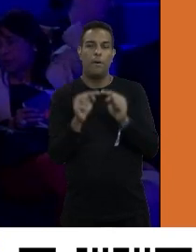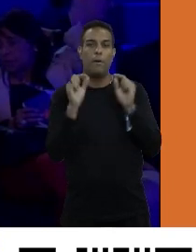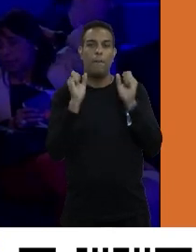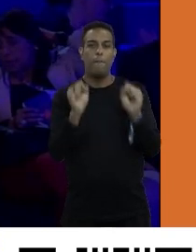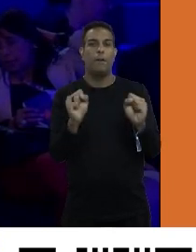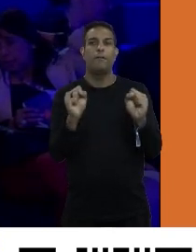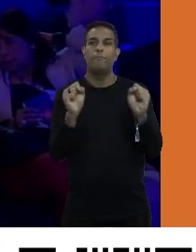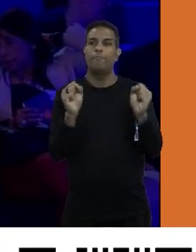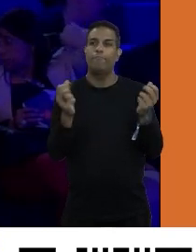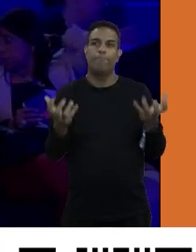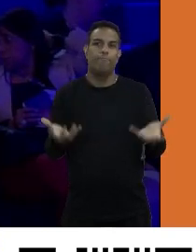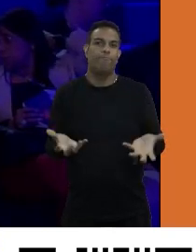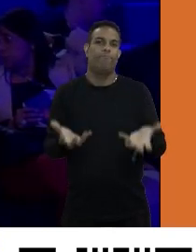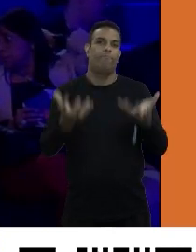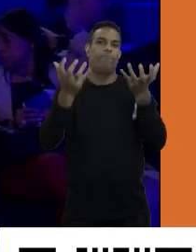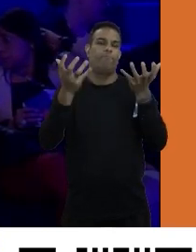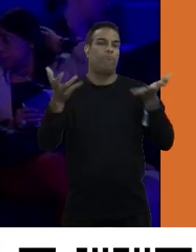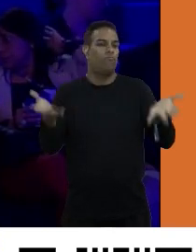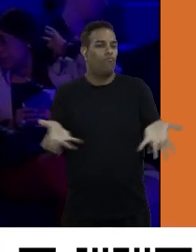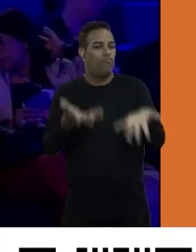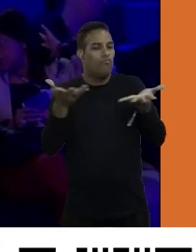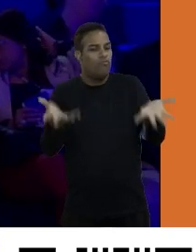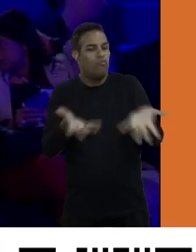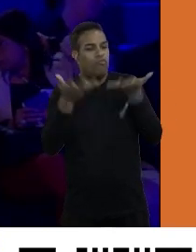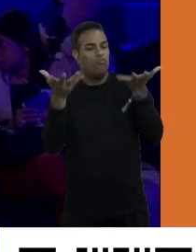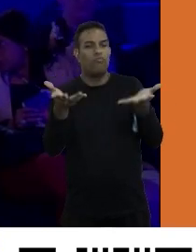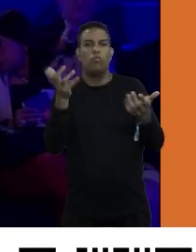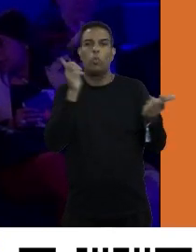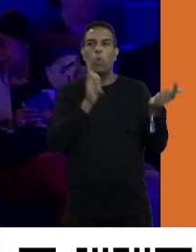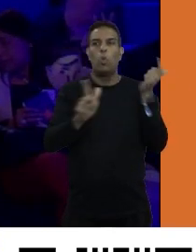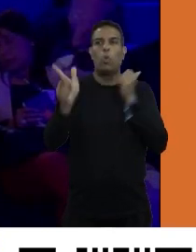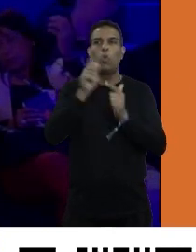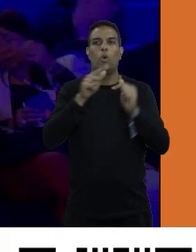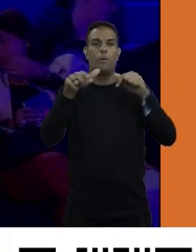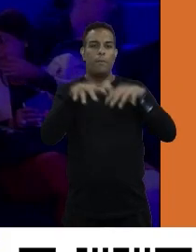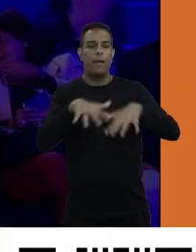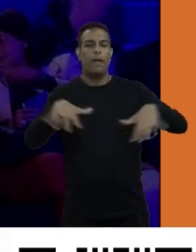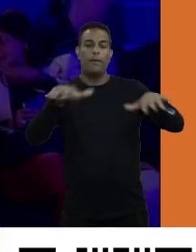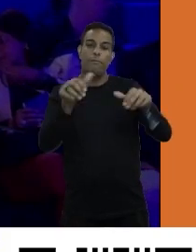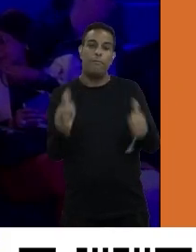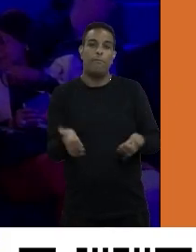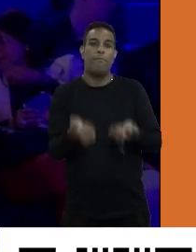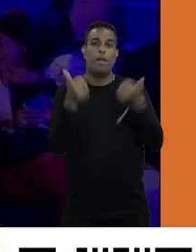vai ser um grande motivador para gerar um ambiente melhor,